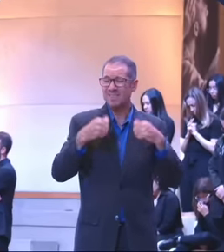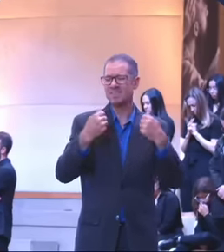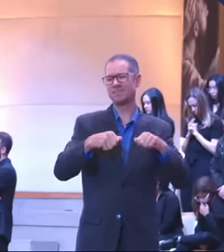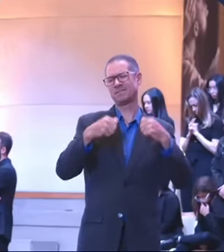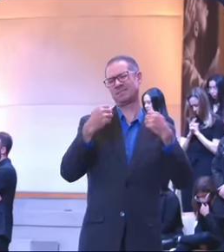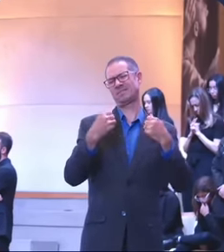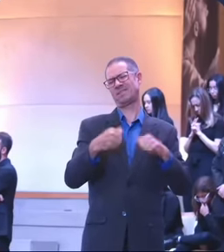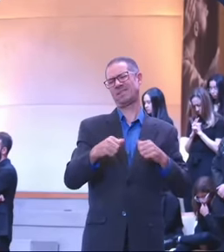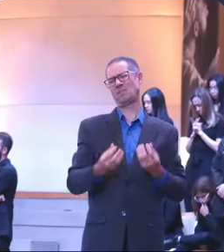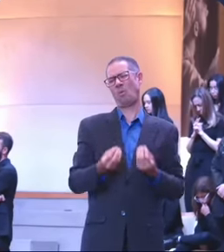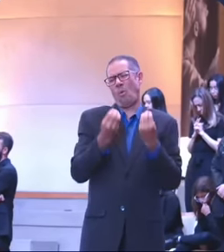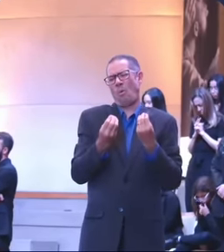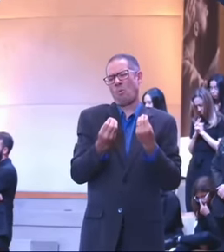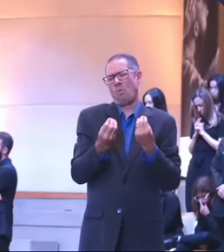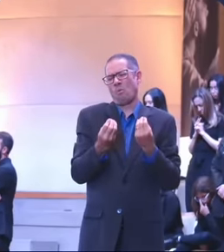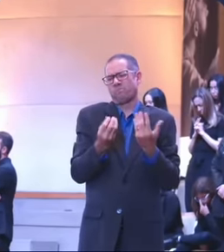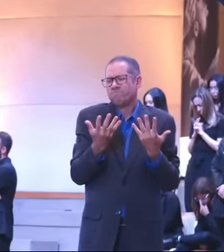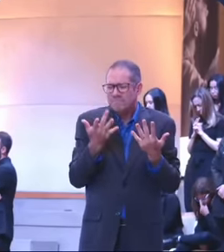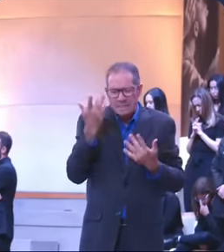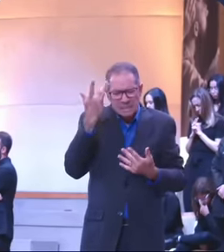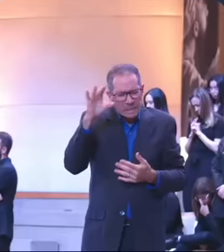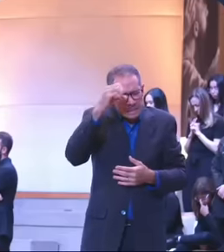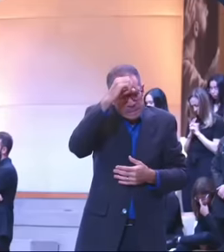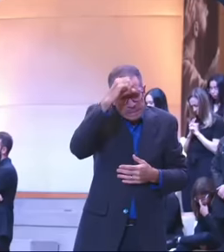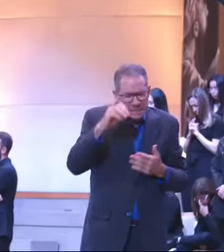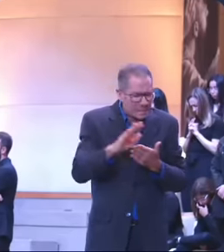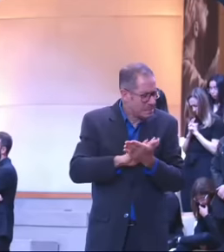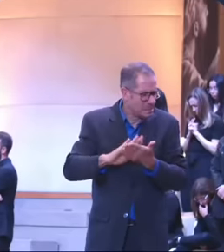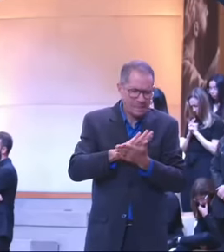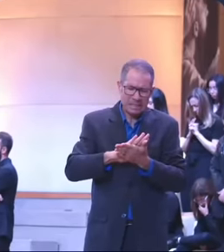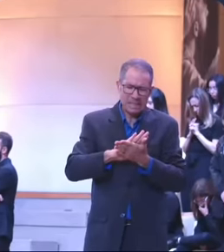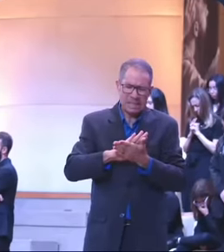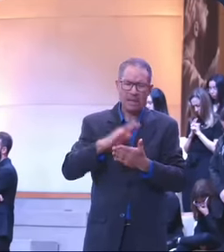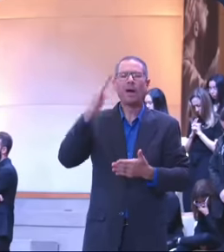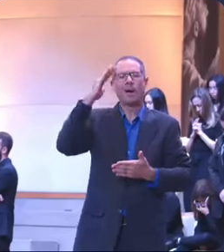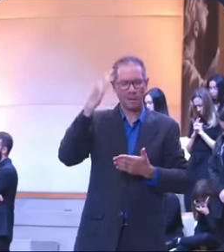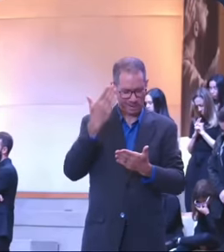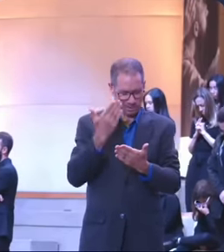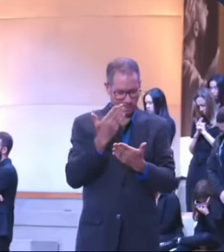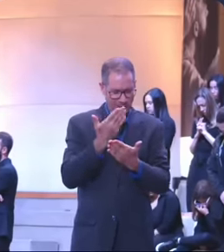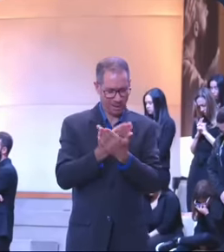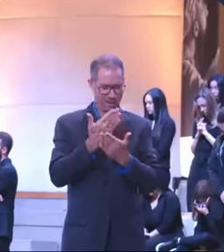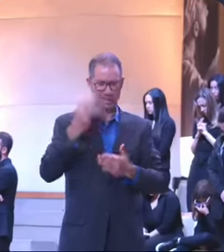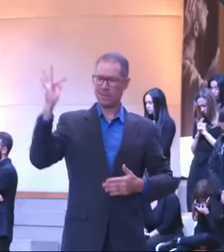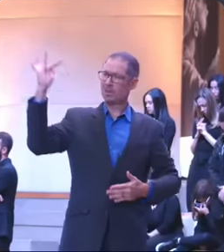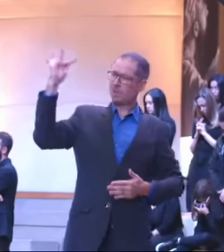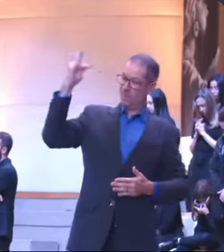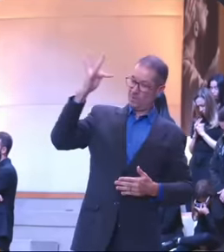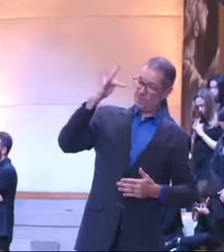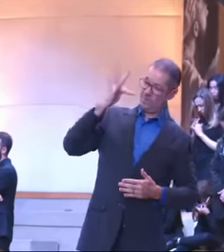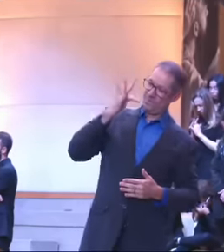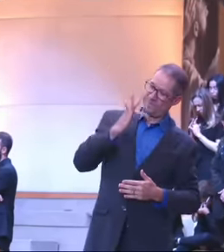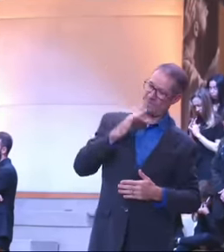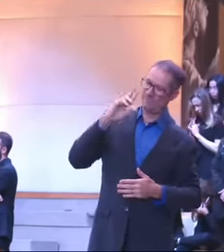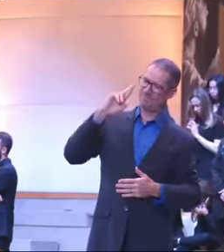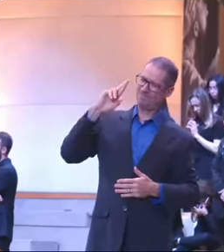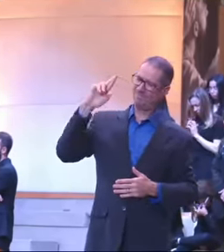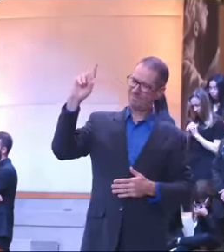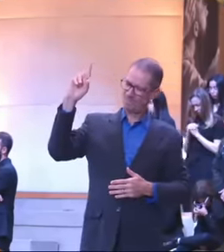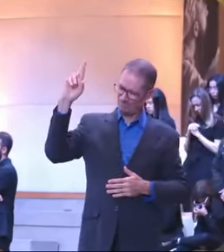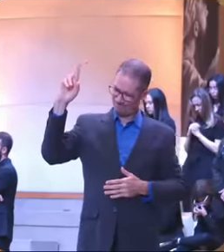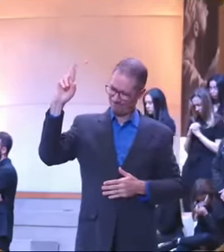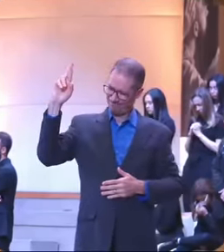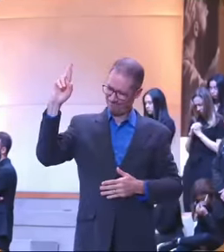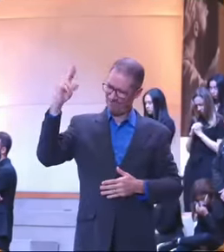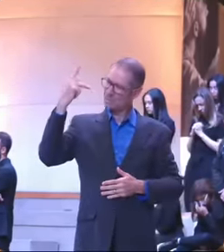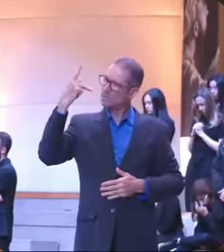necessidade, como, de que jeito, valores, nada. Mas eu creio na fidelidade do Senhor. E então, Senhor, que